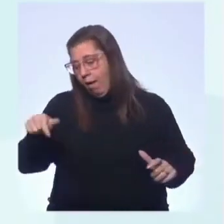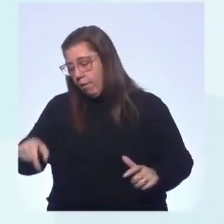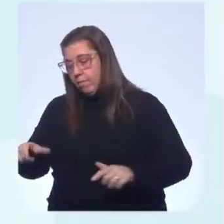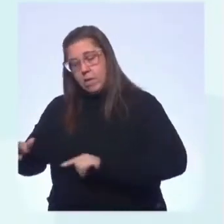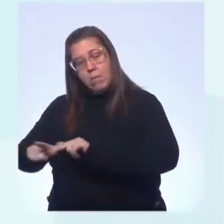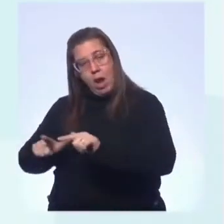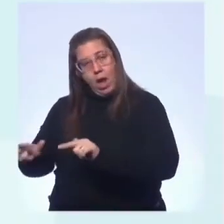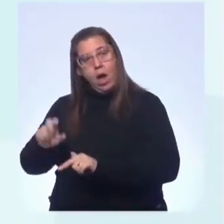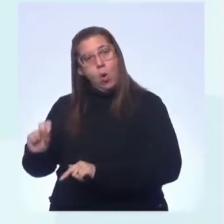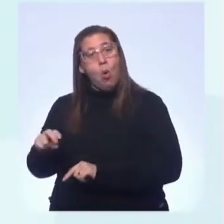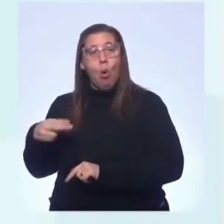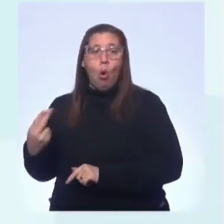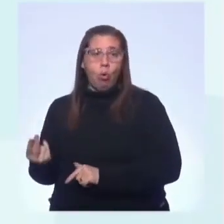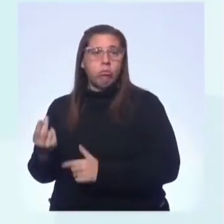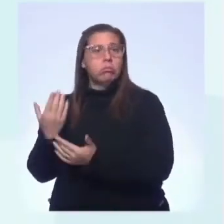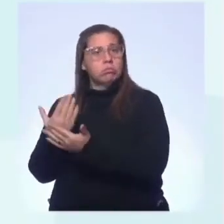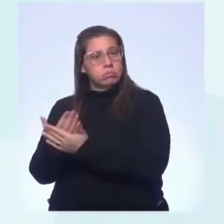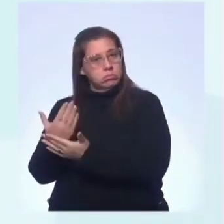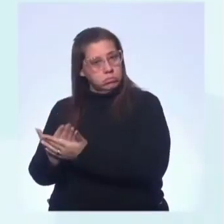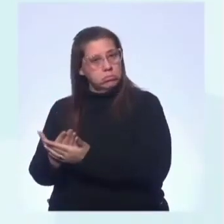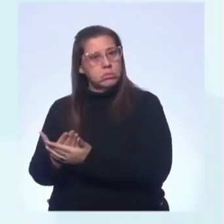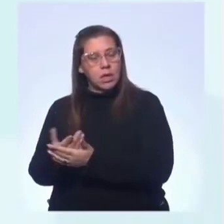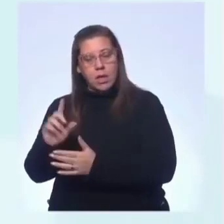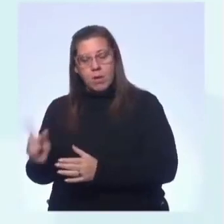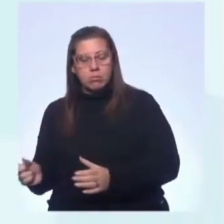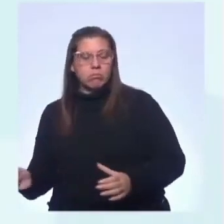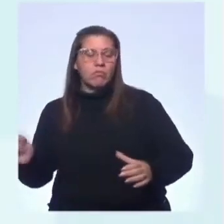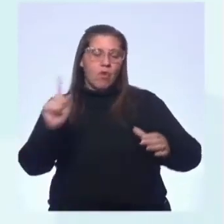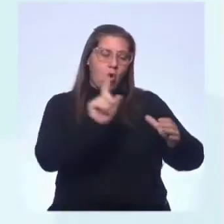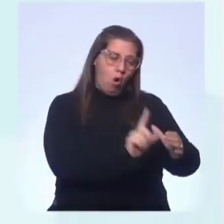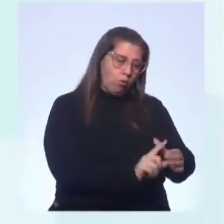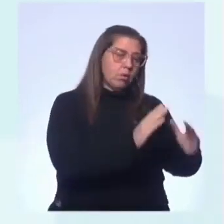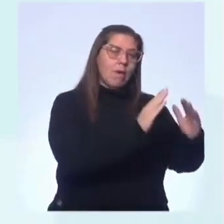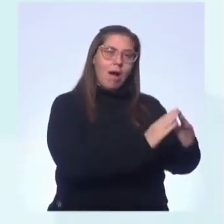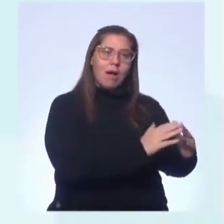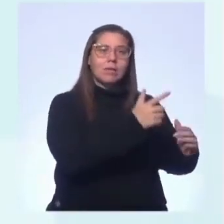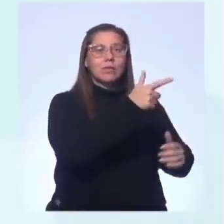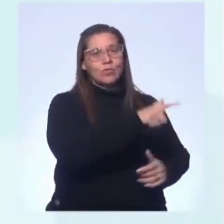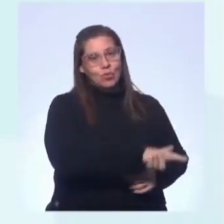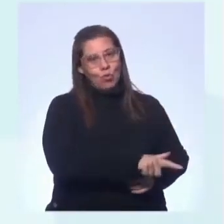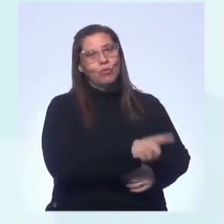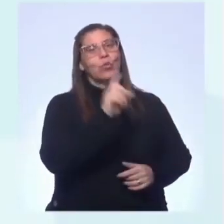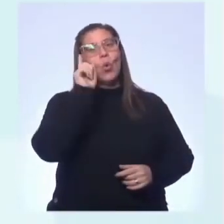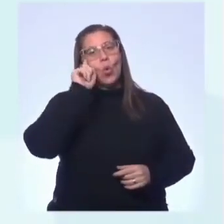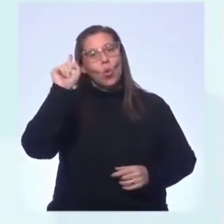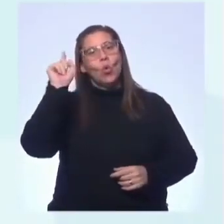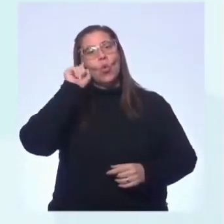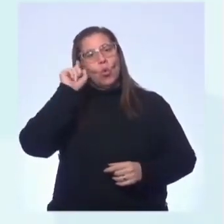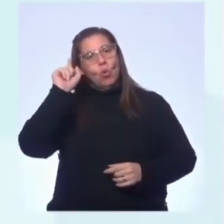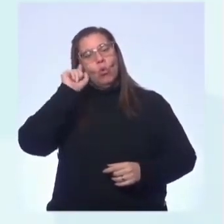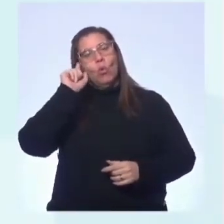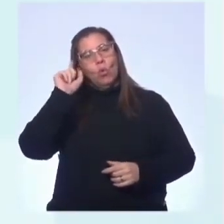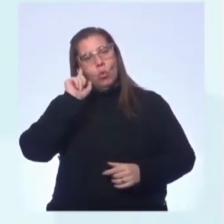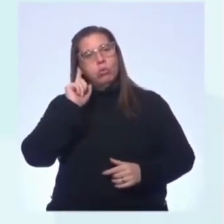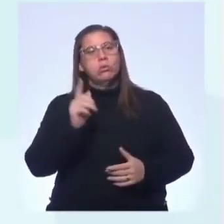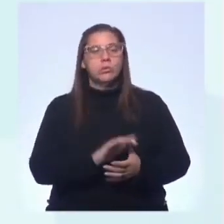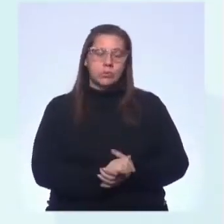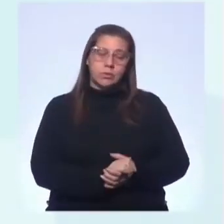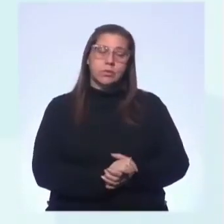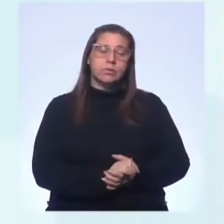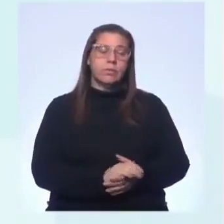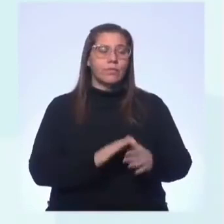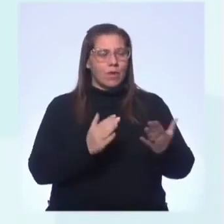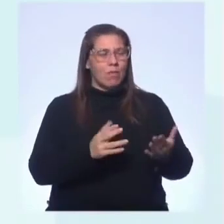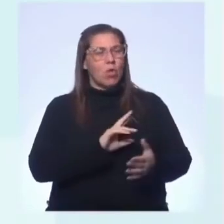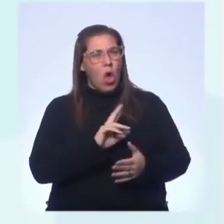de trabalho, ou por causa de estudos, e depois retorna para a sua cidade de origem. Muitas cidades aí são denominadas